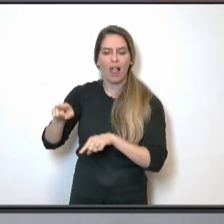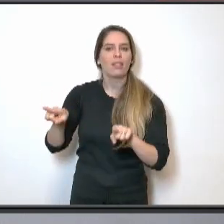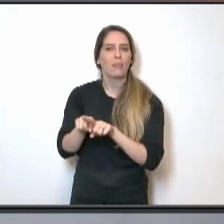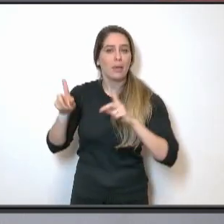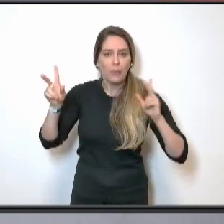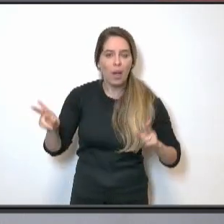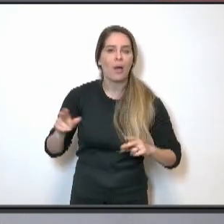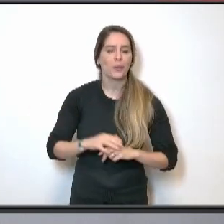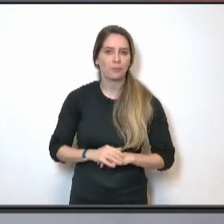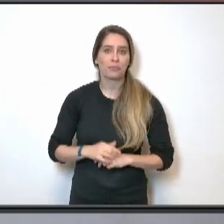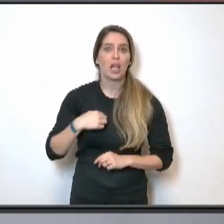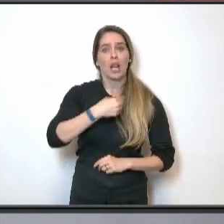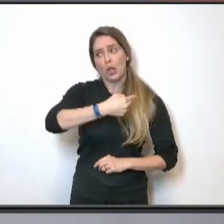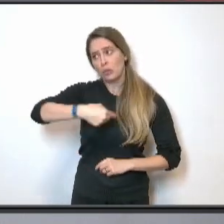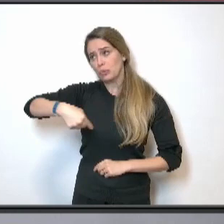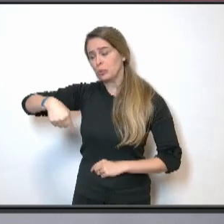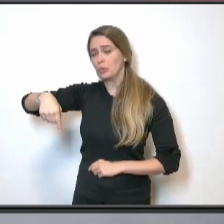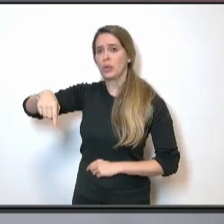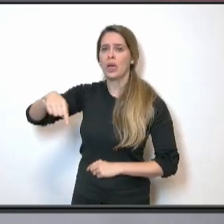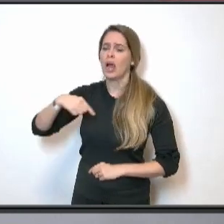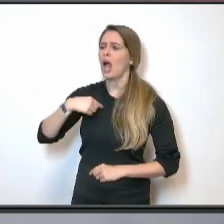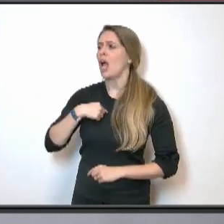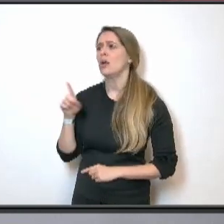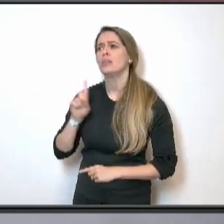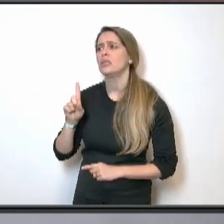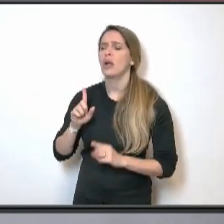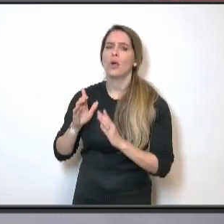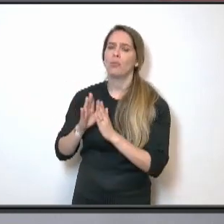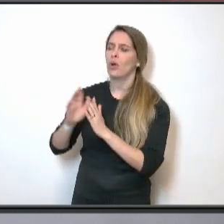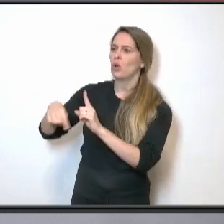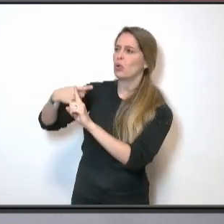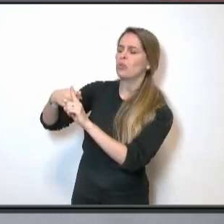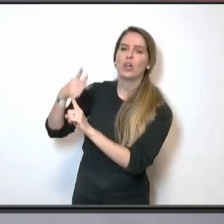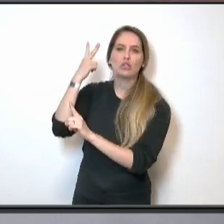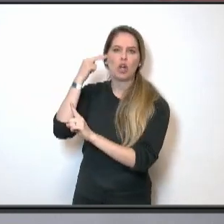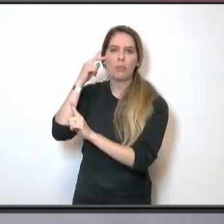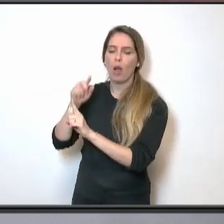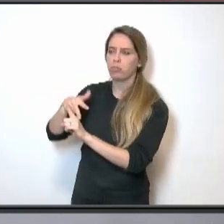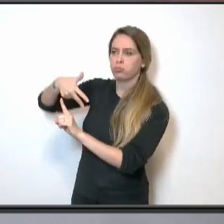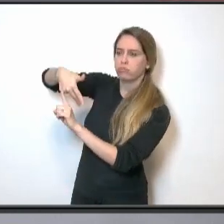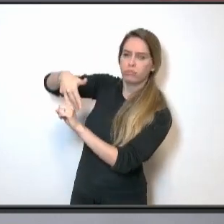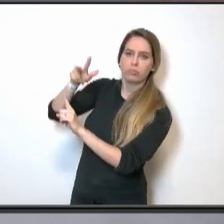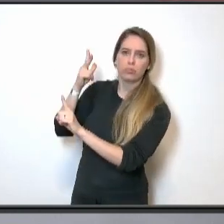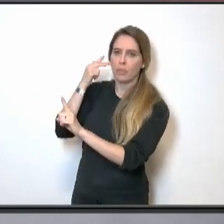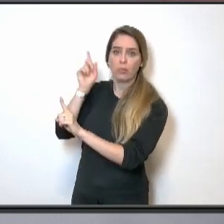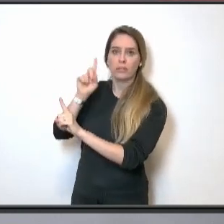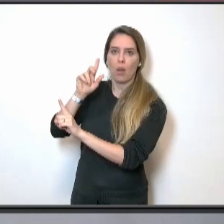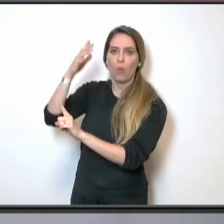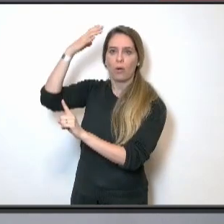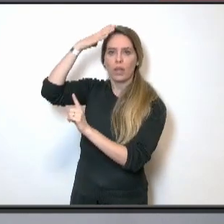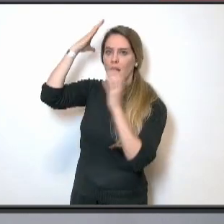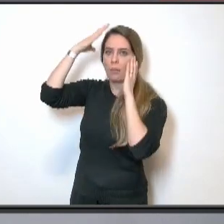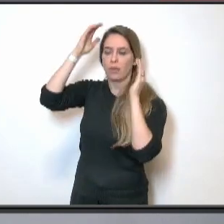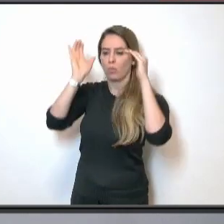crucificação, ele diz: não me crucifiquem de maneira normal, me crucifiquem de cabeça para baixo, porque eu não sou